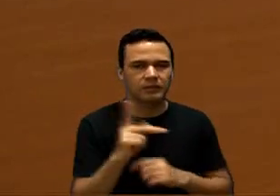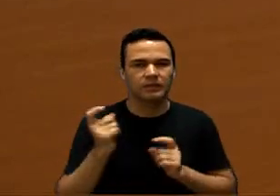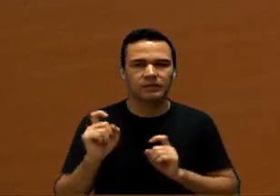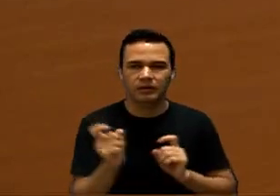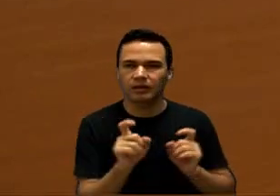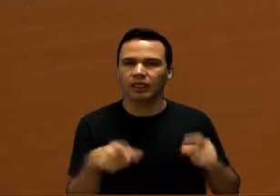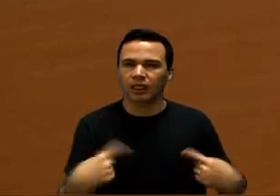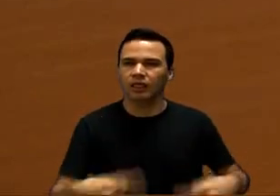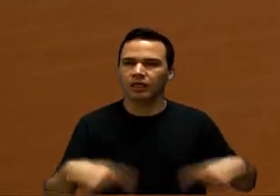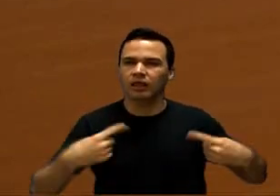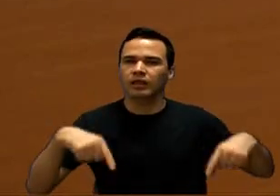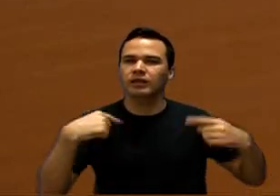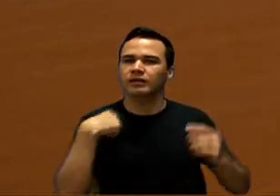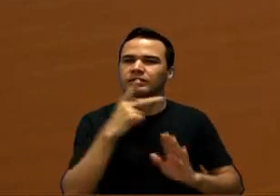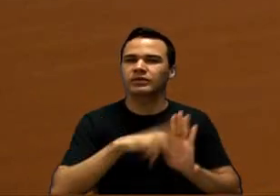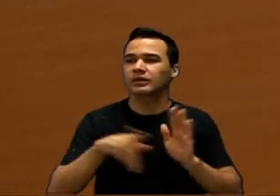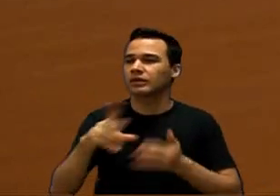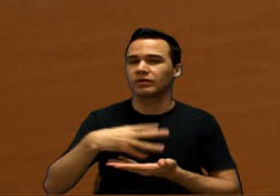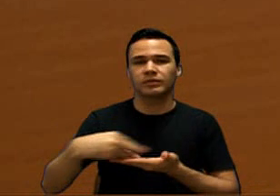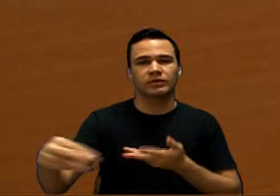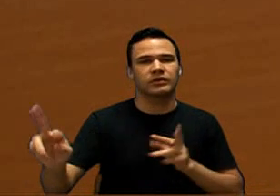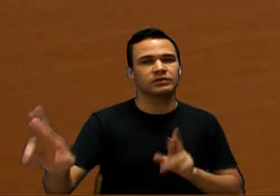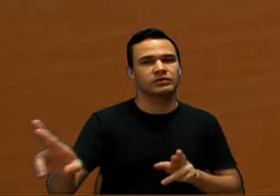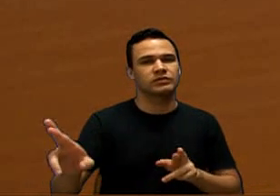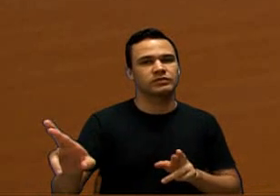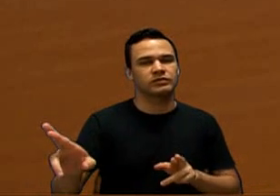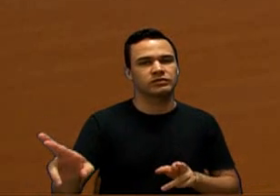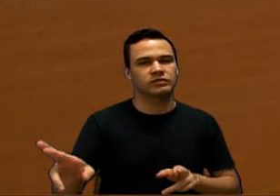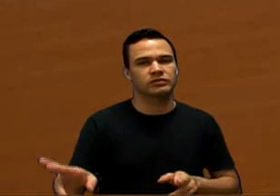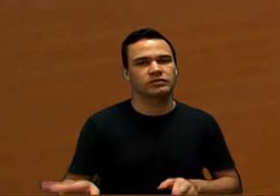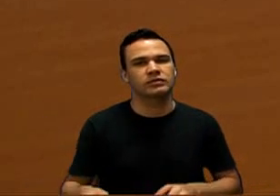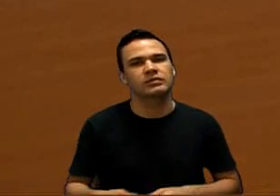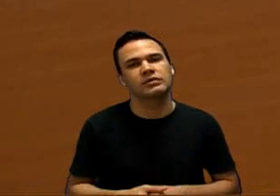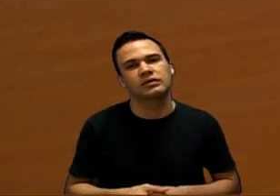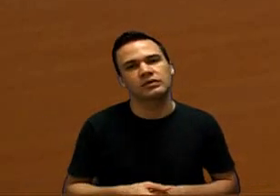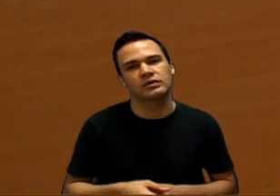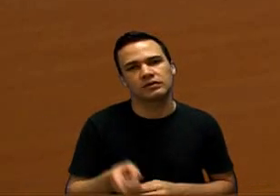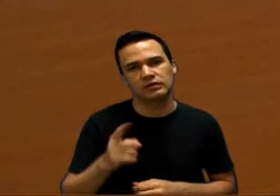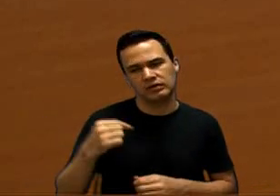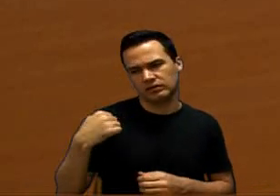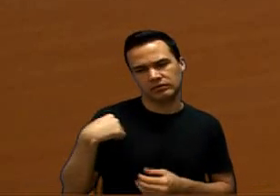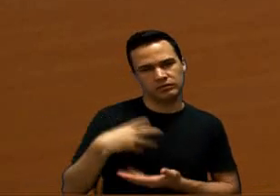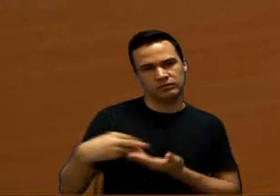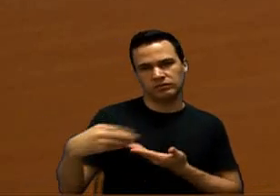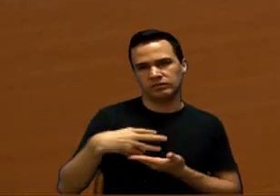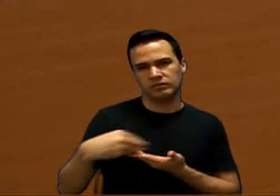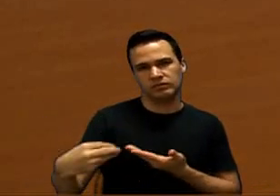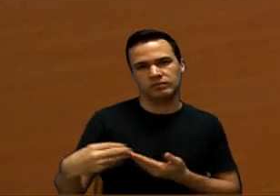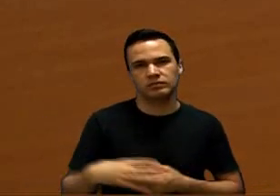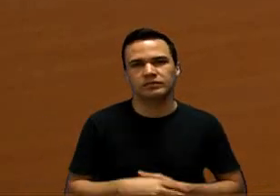mundo para lançar o projeto, o camarada vem e faz o projeto também, fazer média em cima.